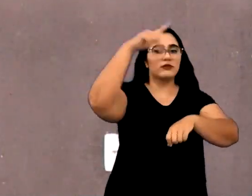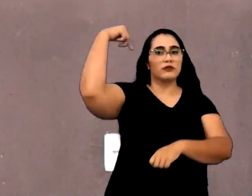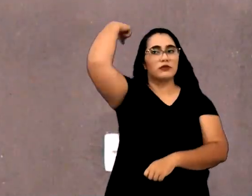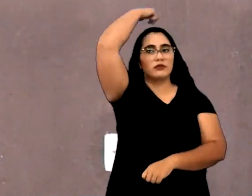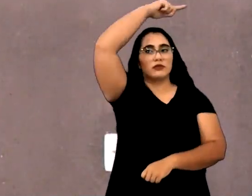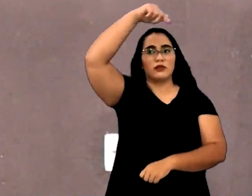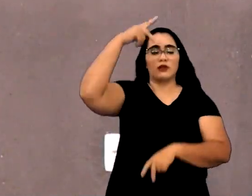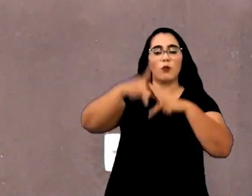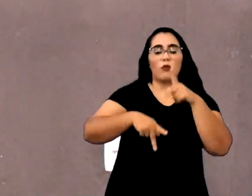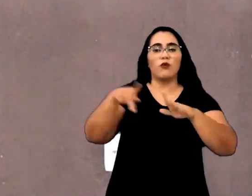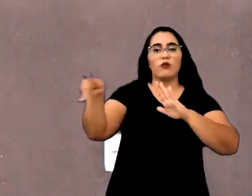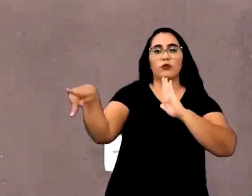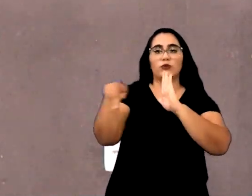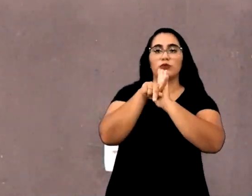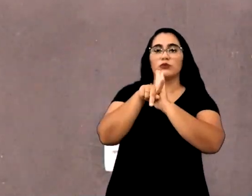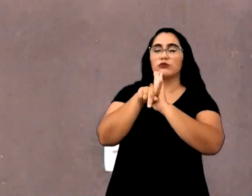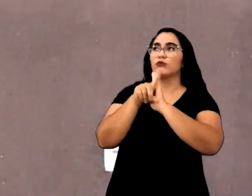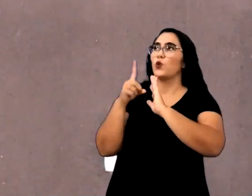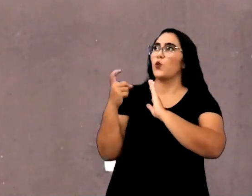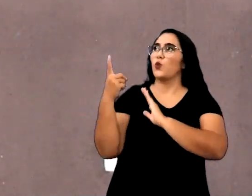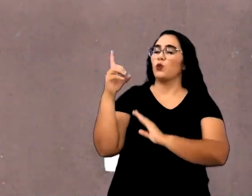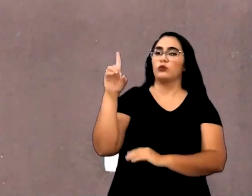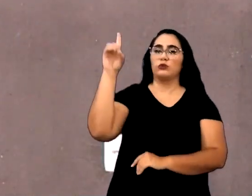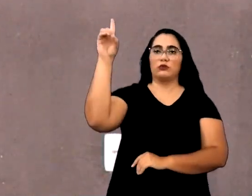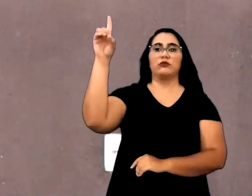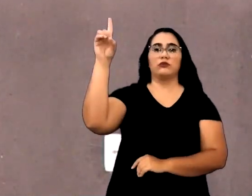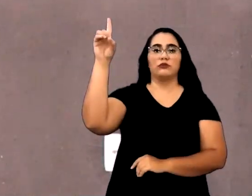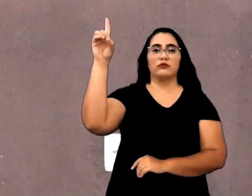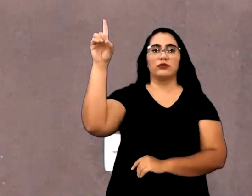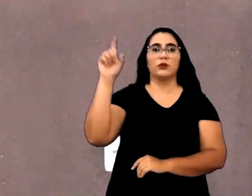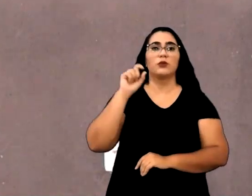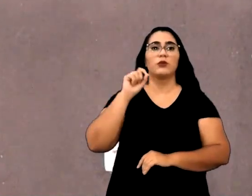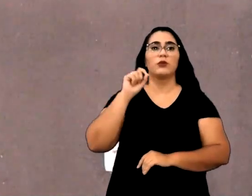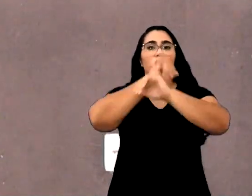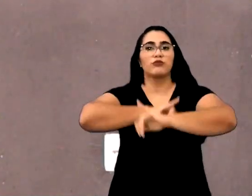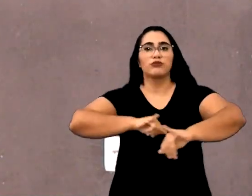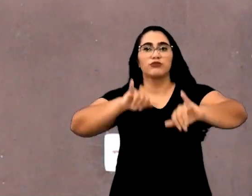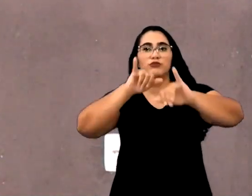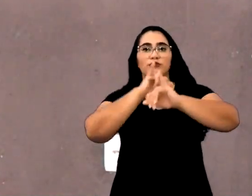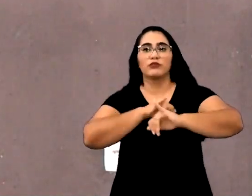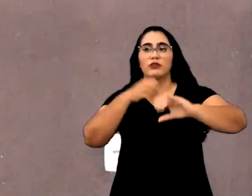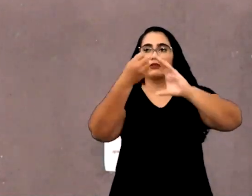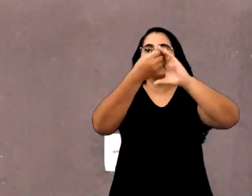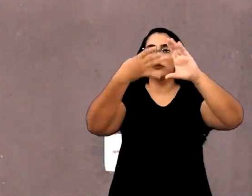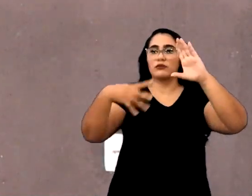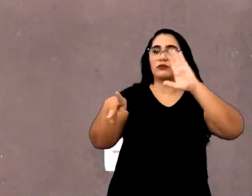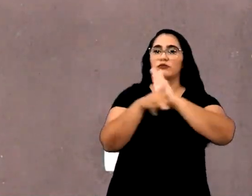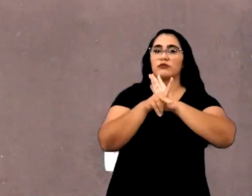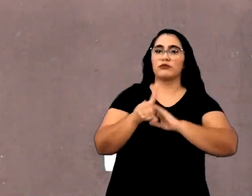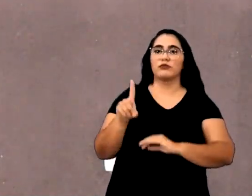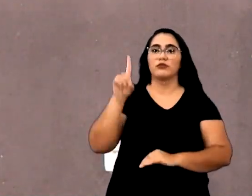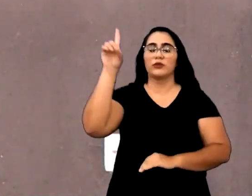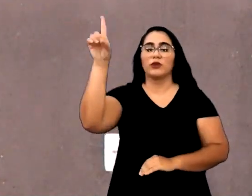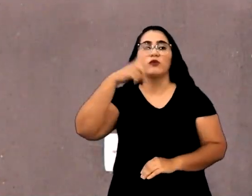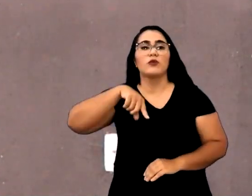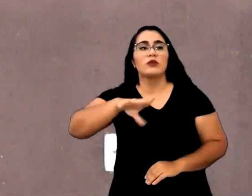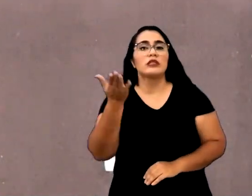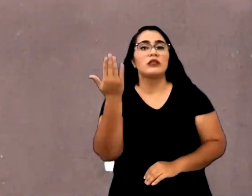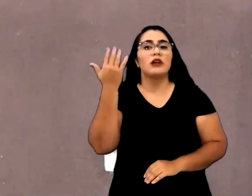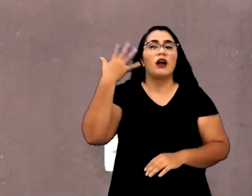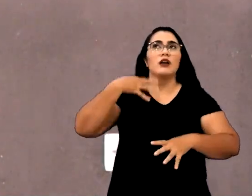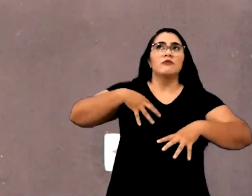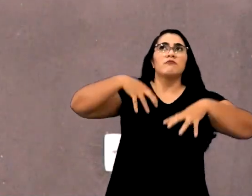de propriedade exclusiva de Deus, a fim de proclamares as virtudes daquele que vos chamou das trevas